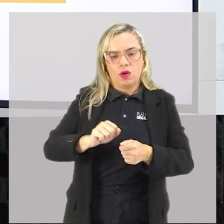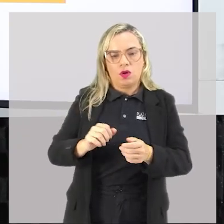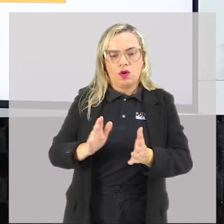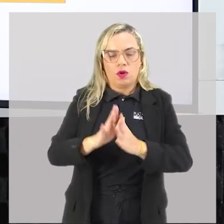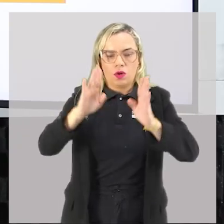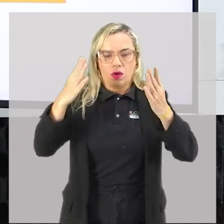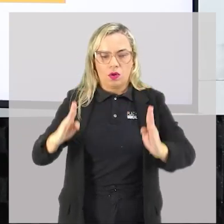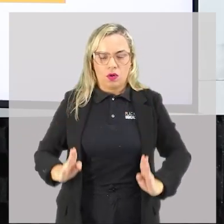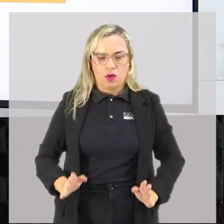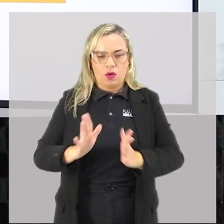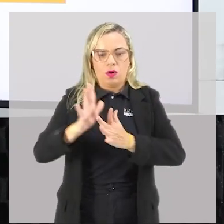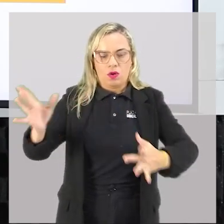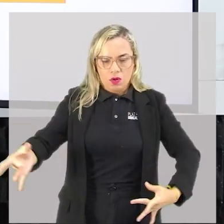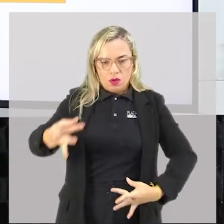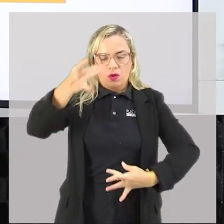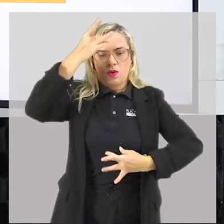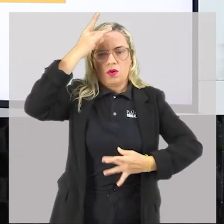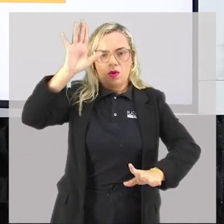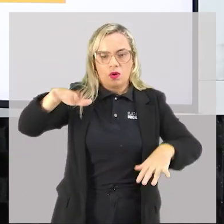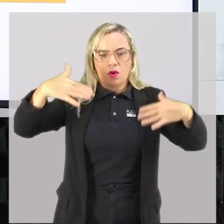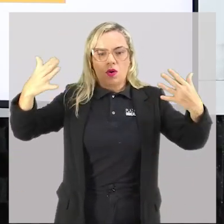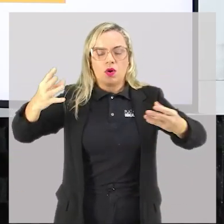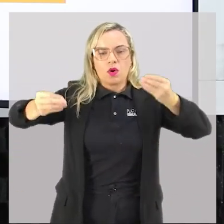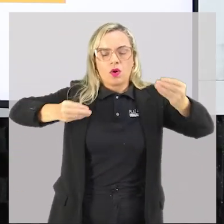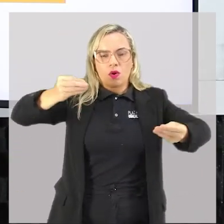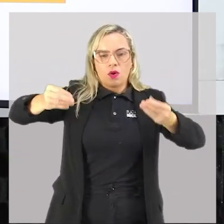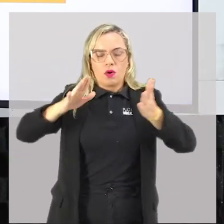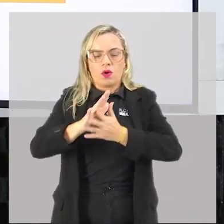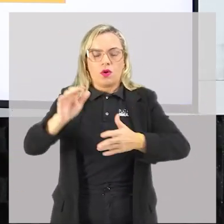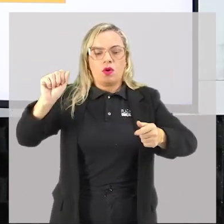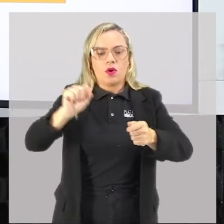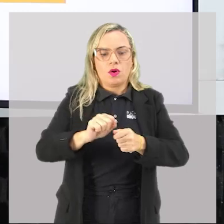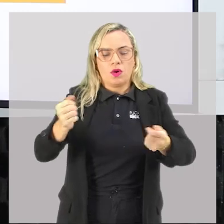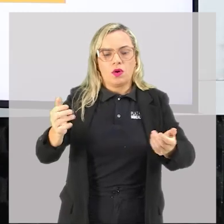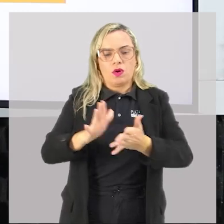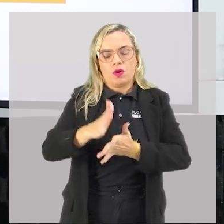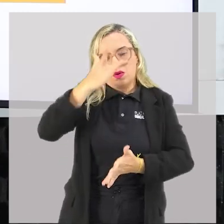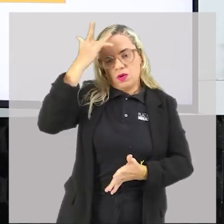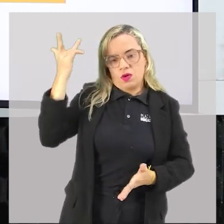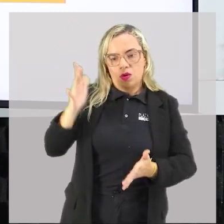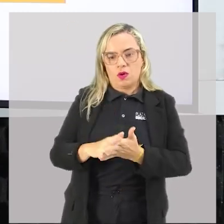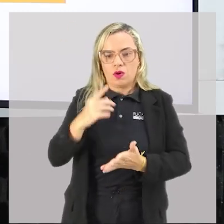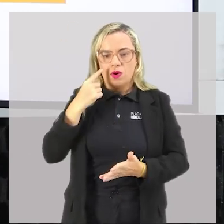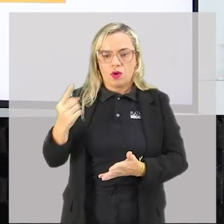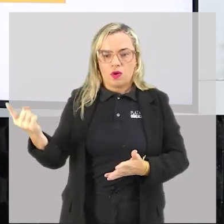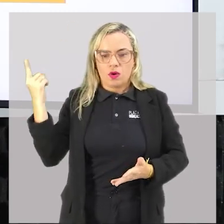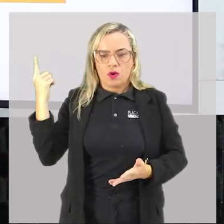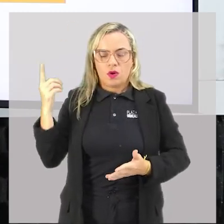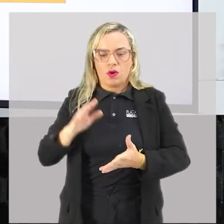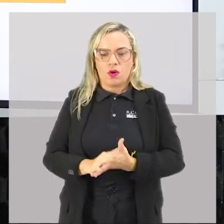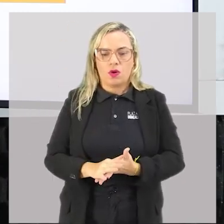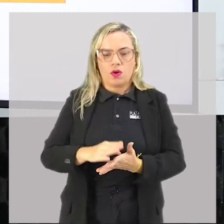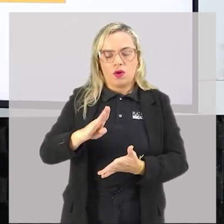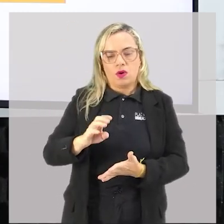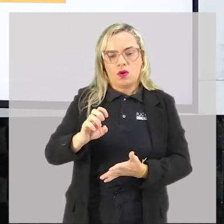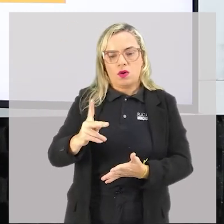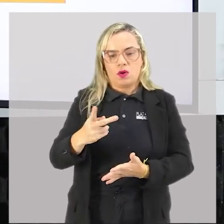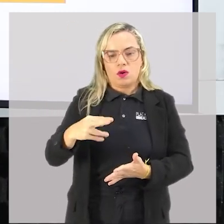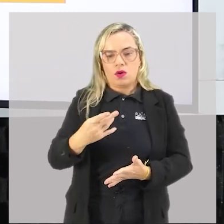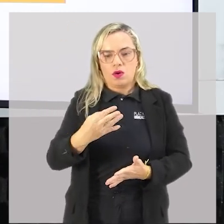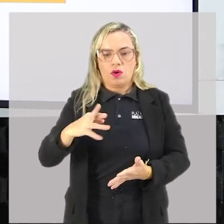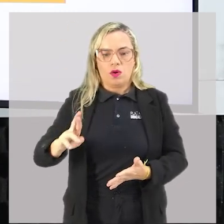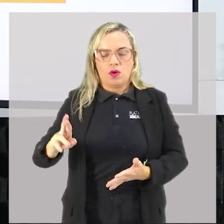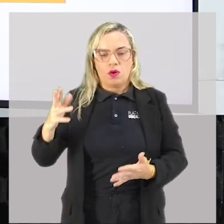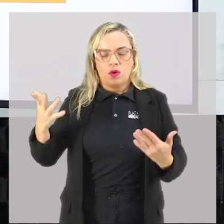análise da performance daquele candidato. E tem entrevistas que são chamadas de entrevistas behavioral, quer dizer, entrevistas que